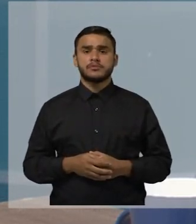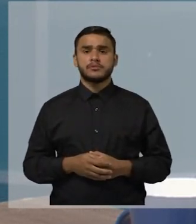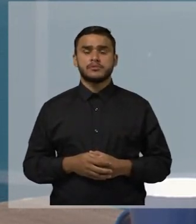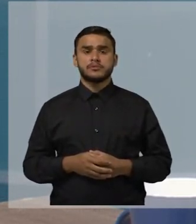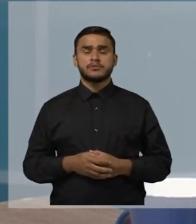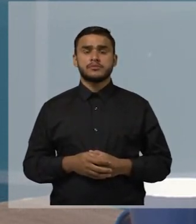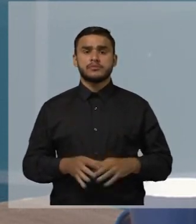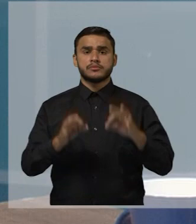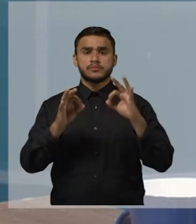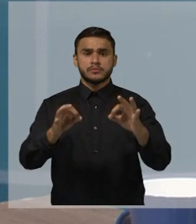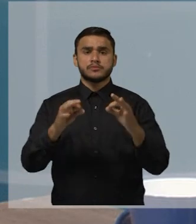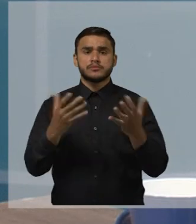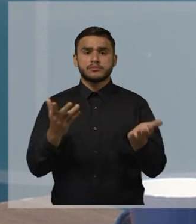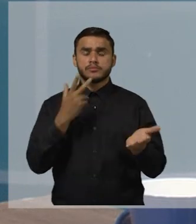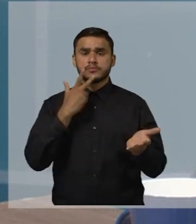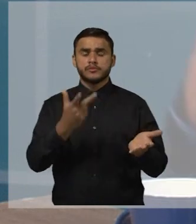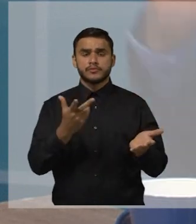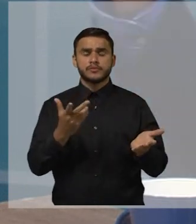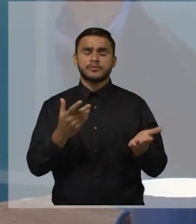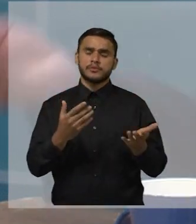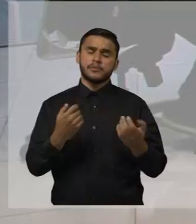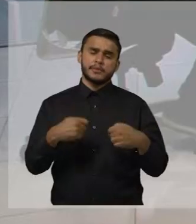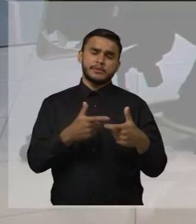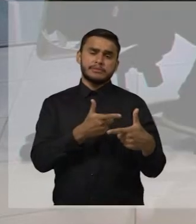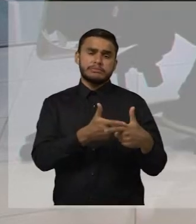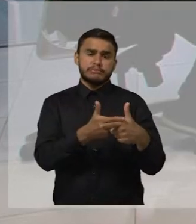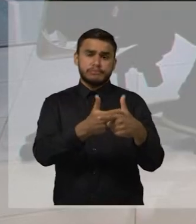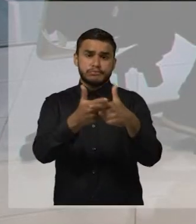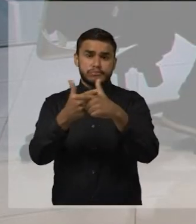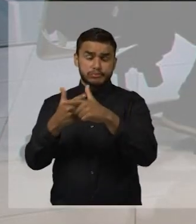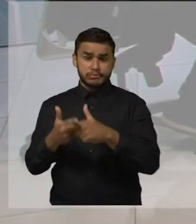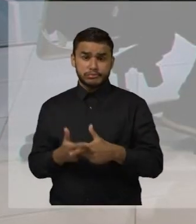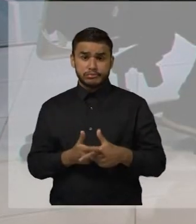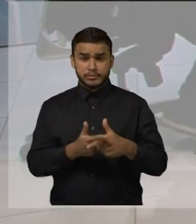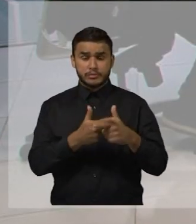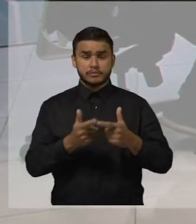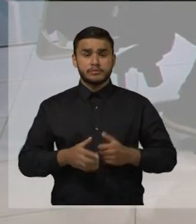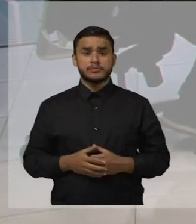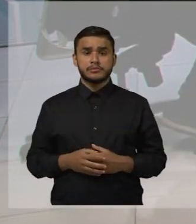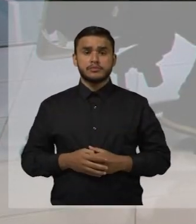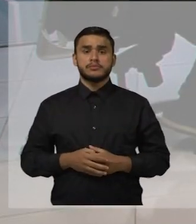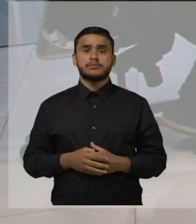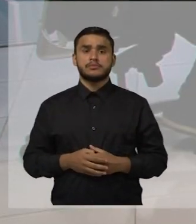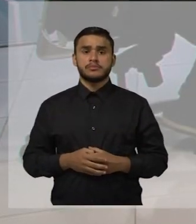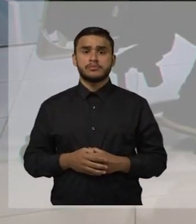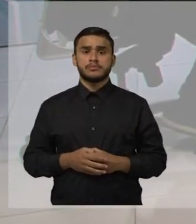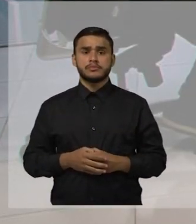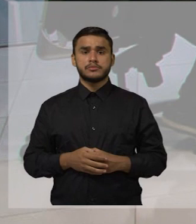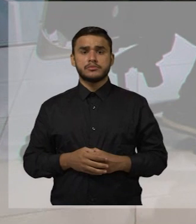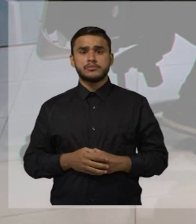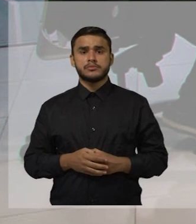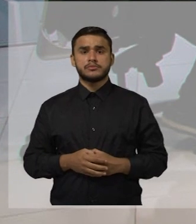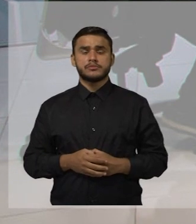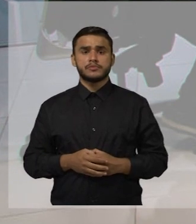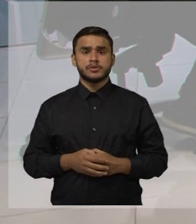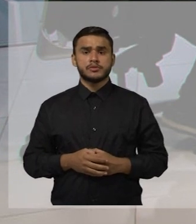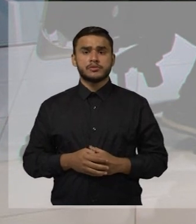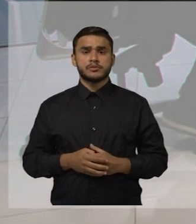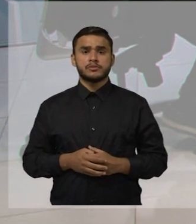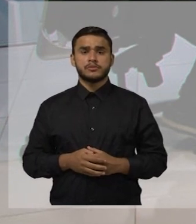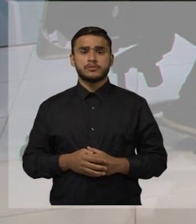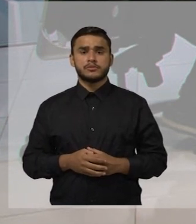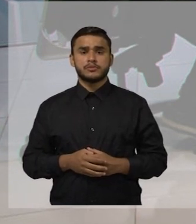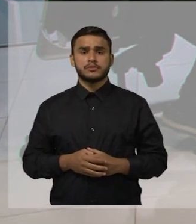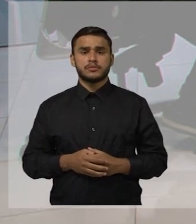conflitos. Conflito entre o contribuinte e o Estado, entre o empregado e o empregador, entre o